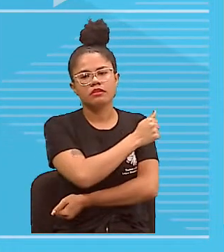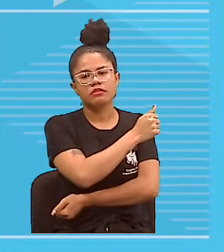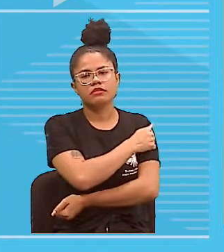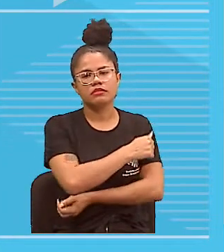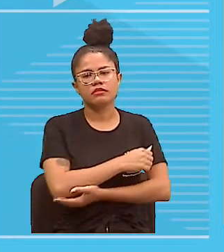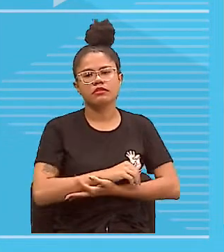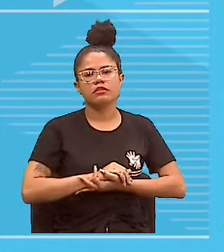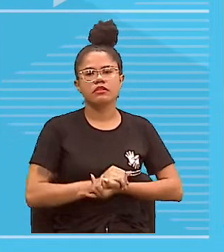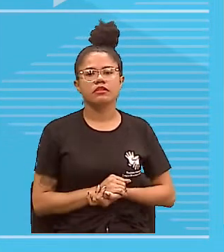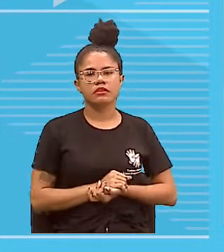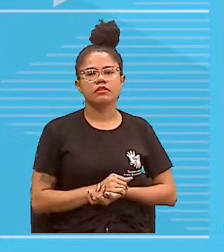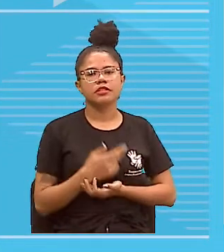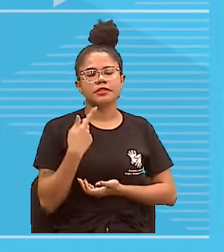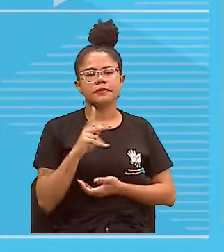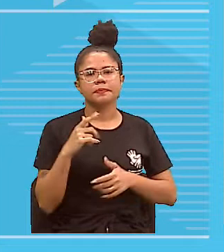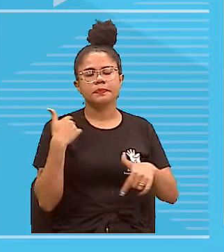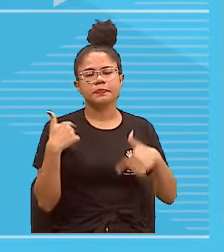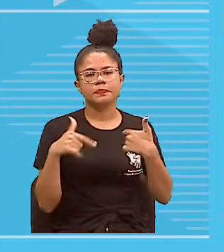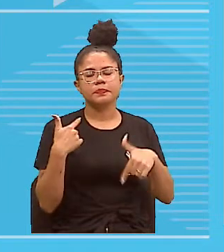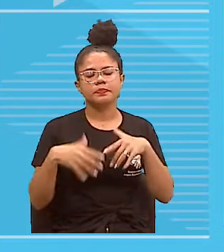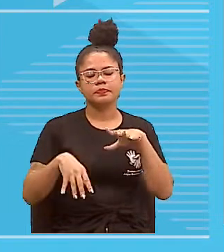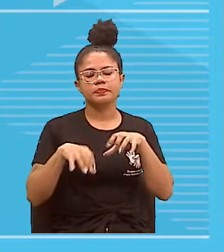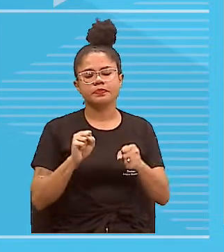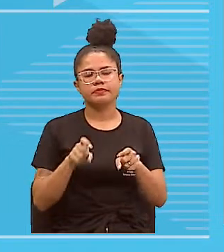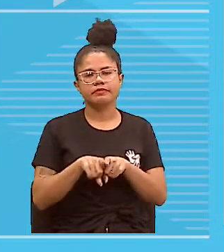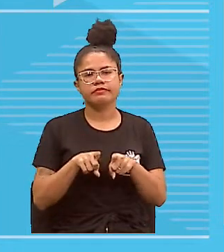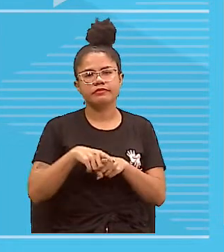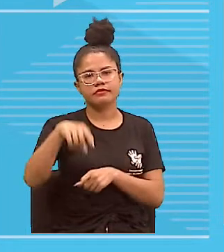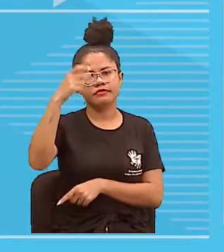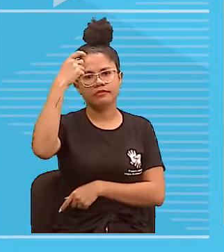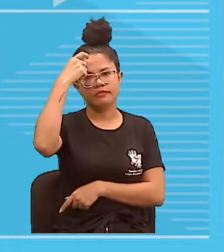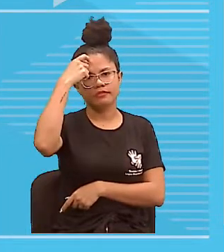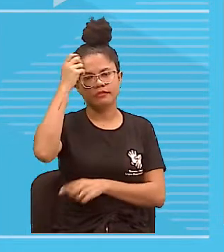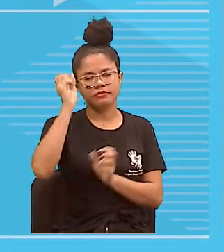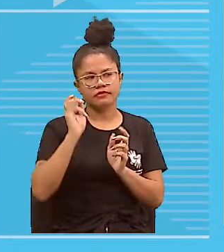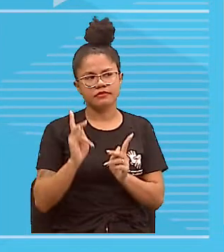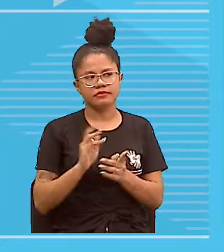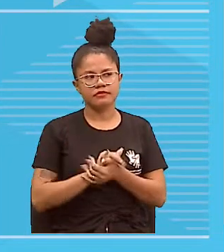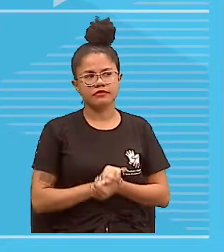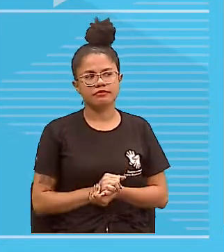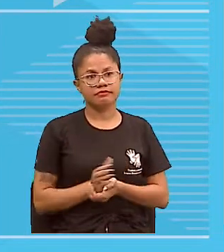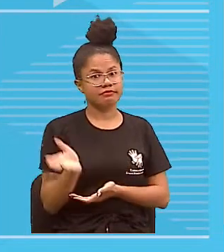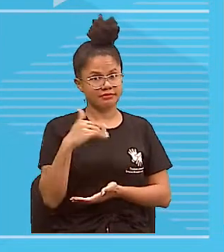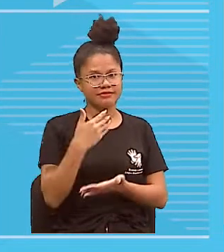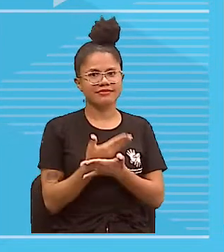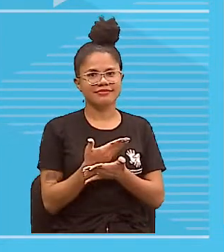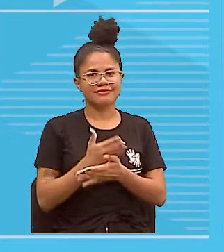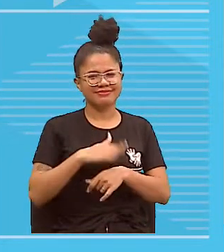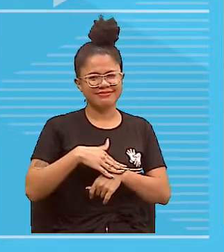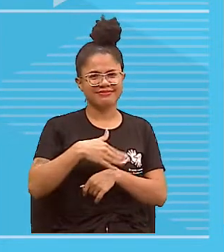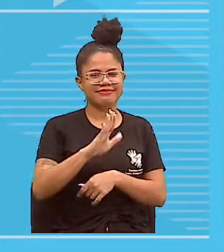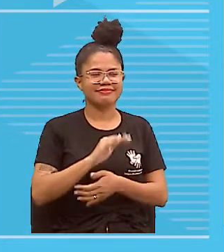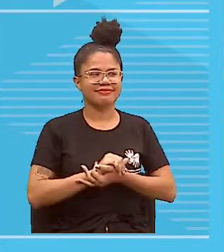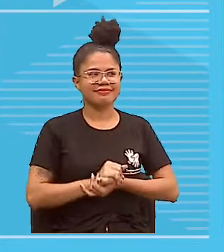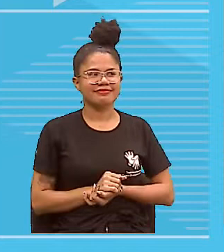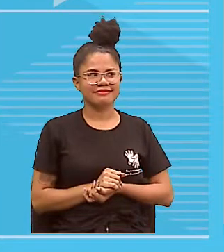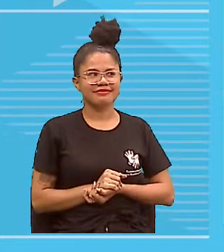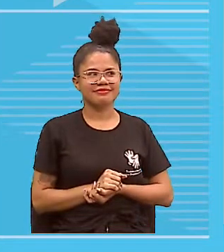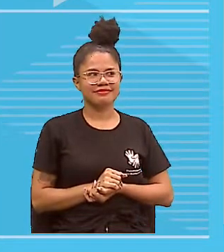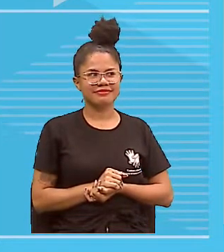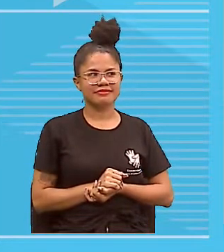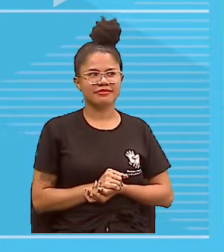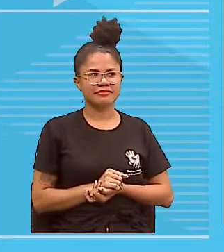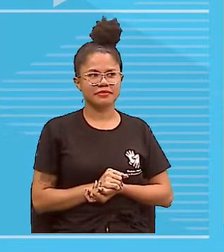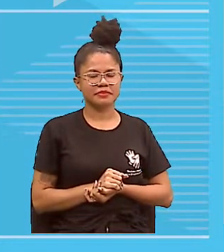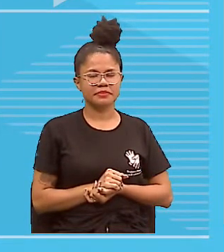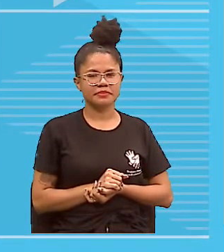em sua plena atividade, de forma ativa e consciente. E vamos falar mais sobre protagonismo juvenil.